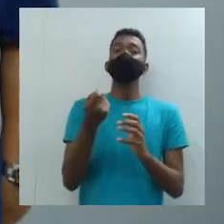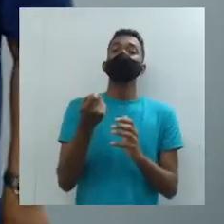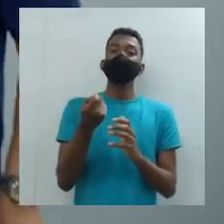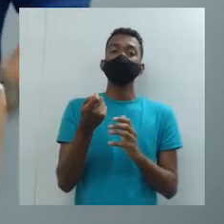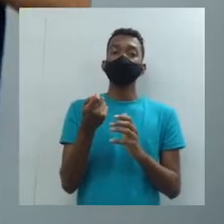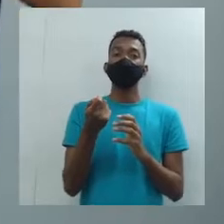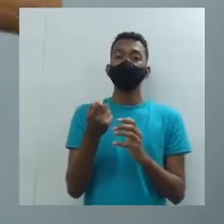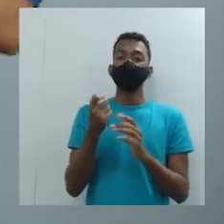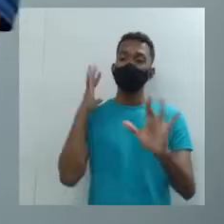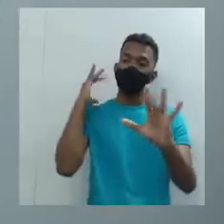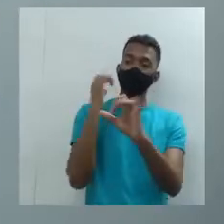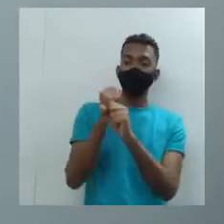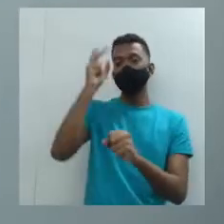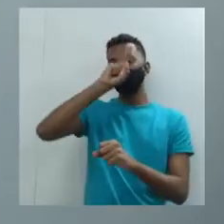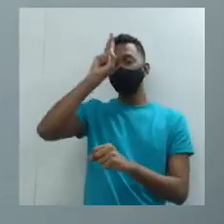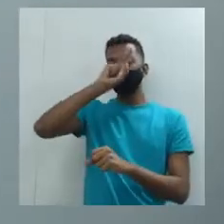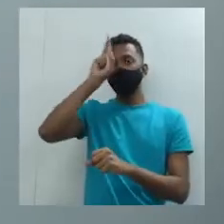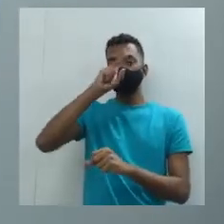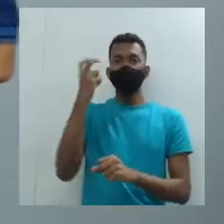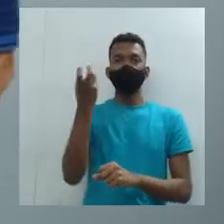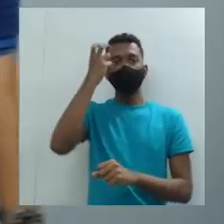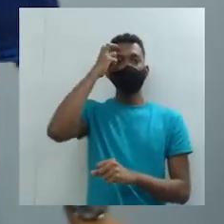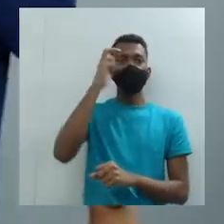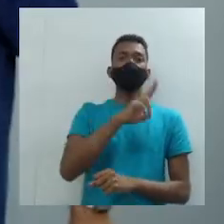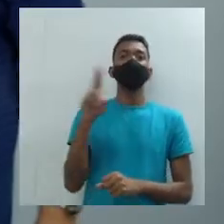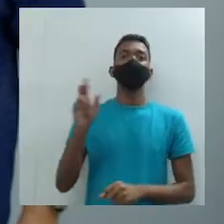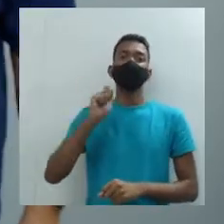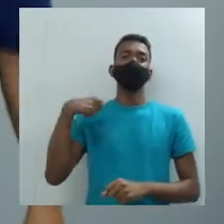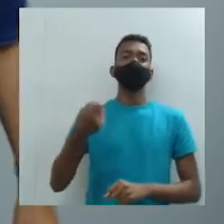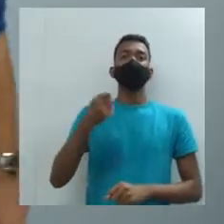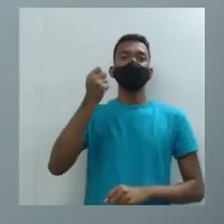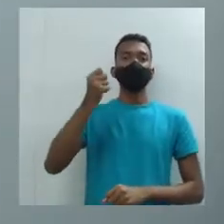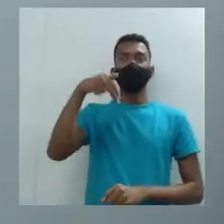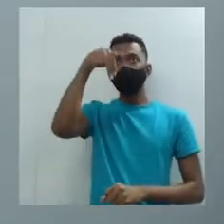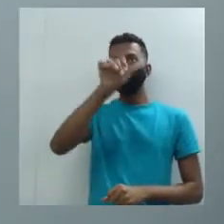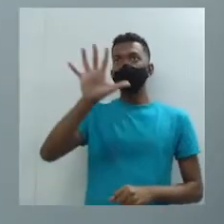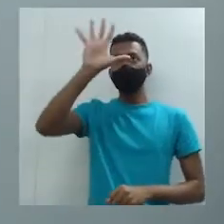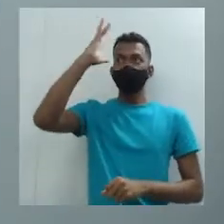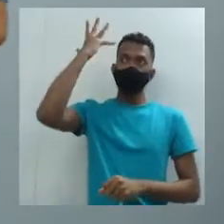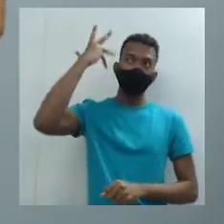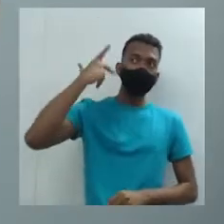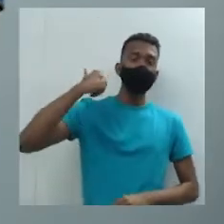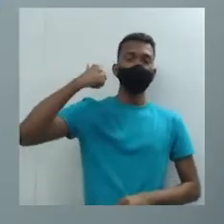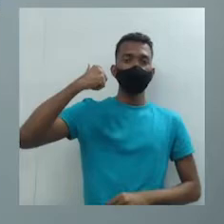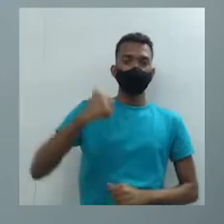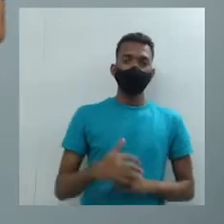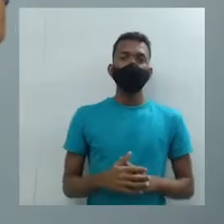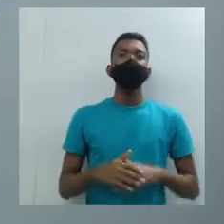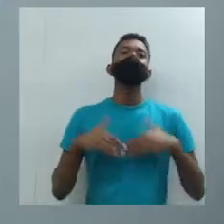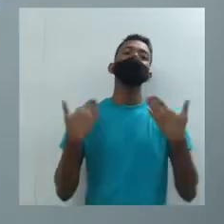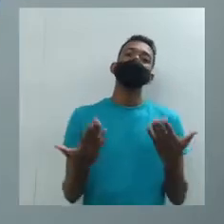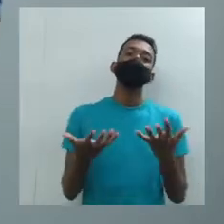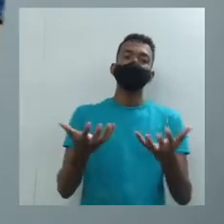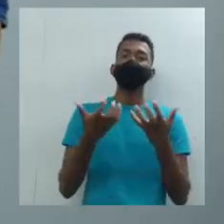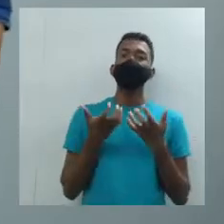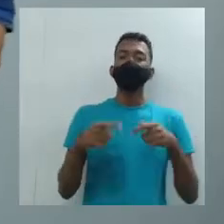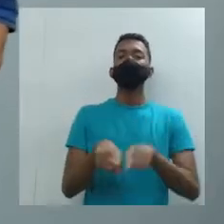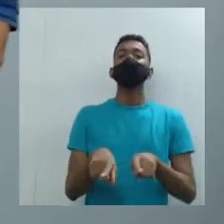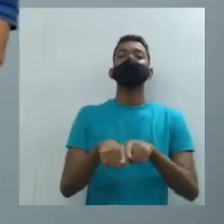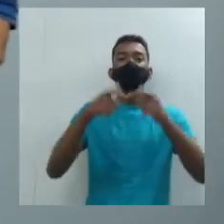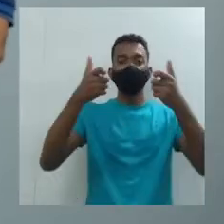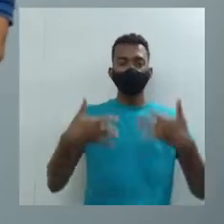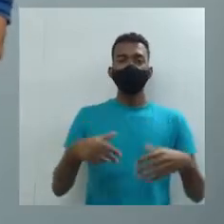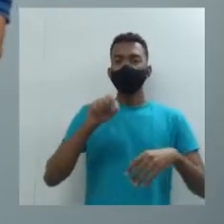cultural. Exatamente. Certo? Não é à toa que Pernambuco é chamado Leão do Norte. Exatamente. Né? Só fazer um acréscimo, professor Robson, a sua fala, é bom lembrar que as